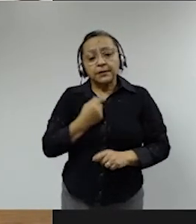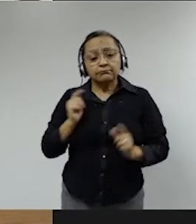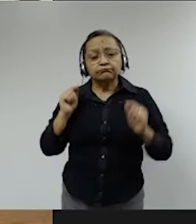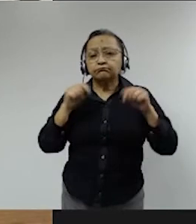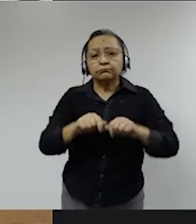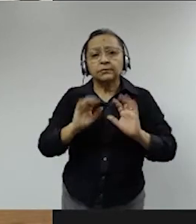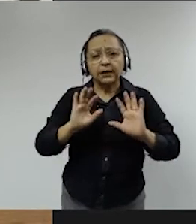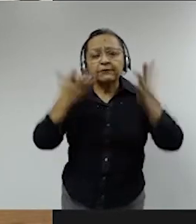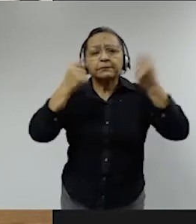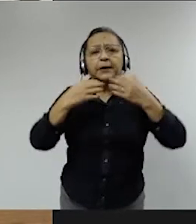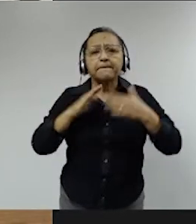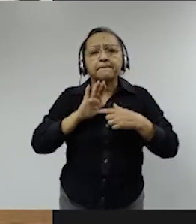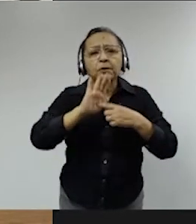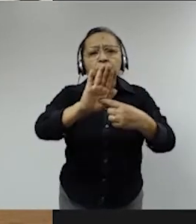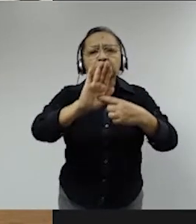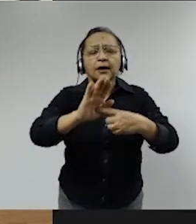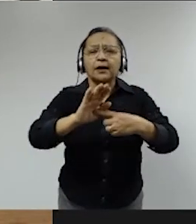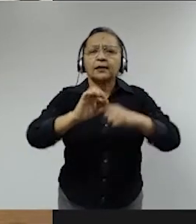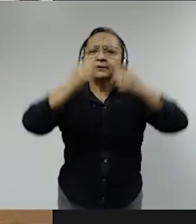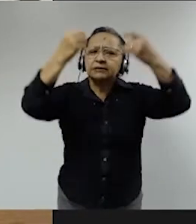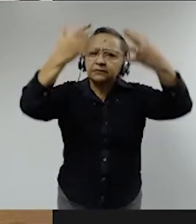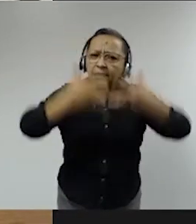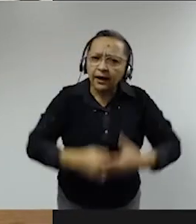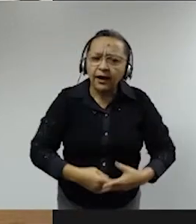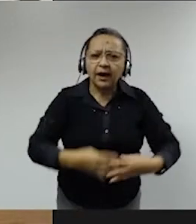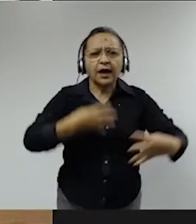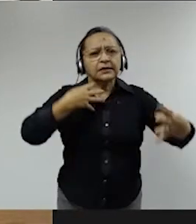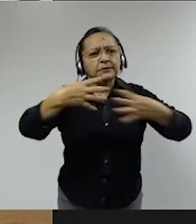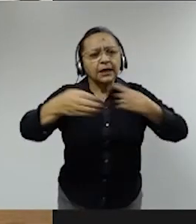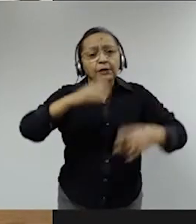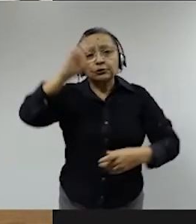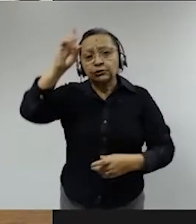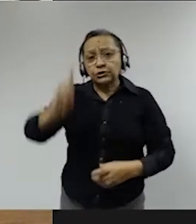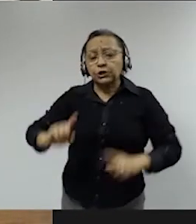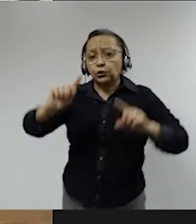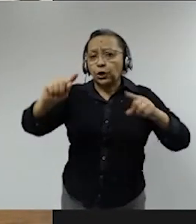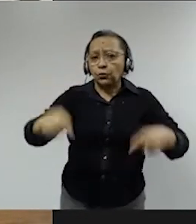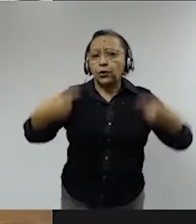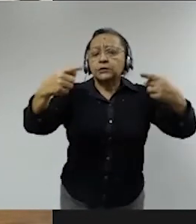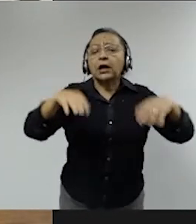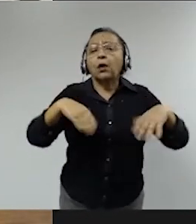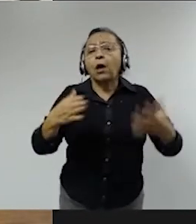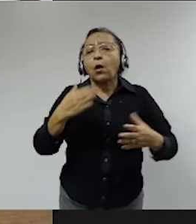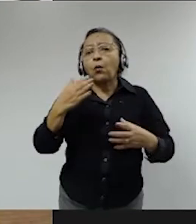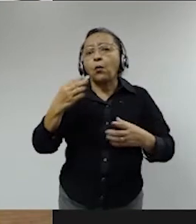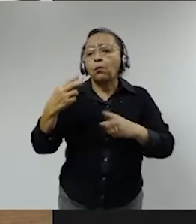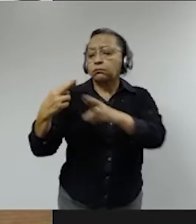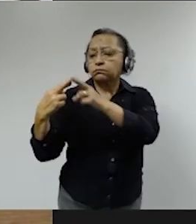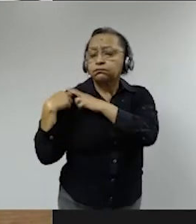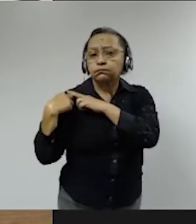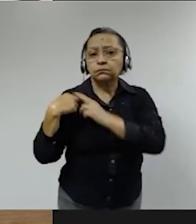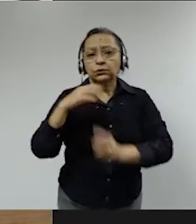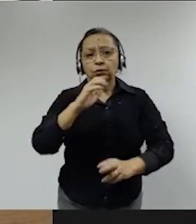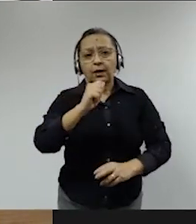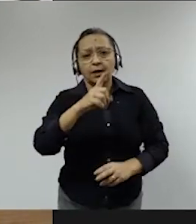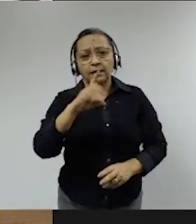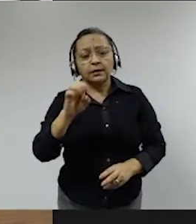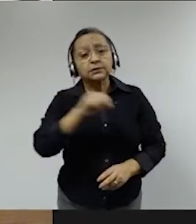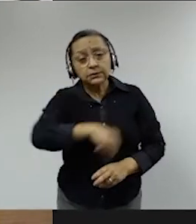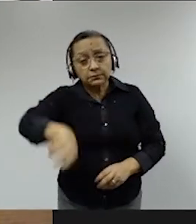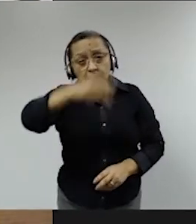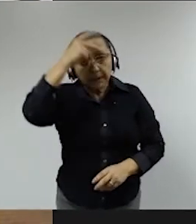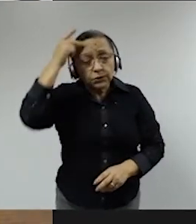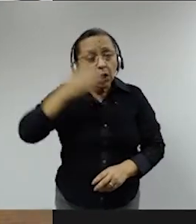dar transparência e explicar o direito concorrencial, qual é a missão institucional do CAD. Para quem gosta de